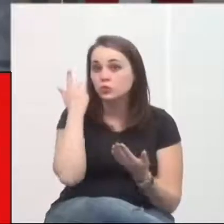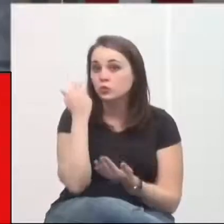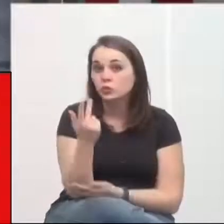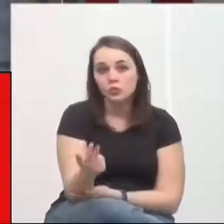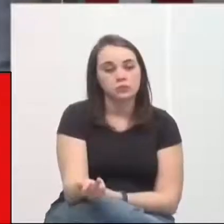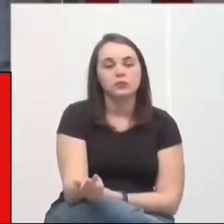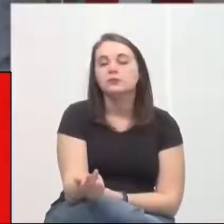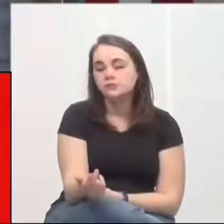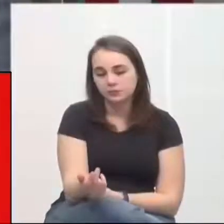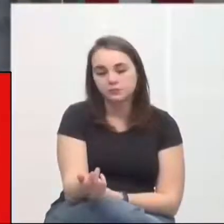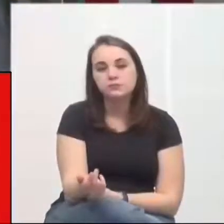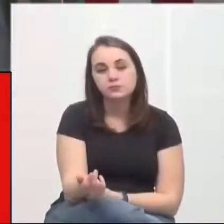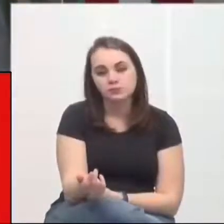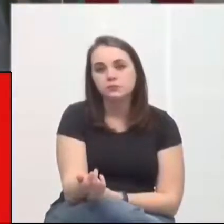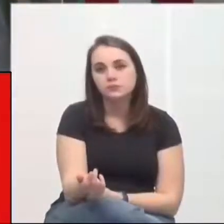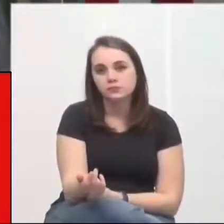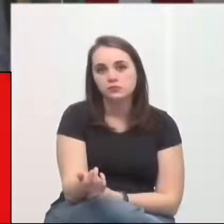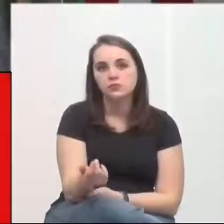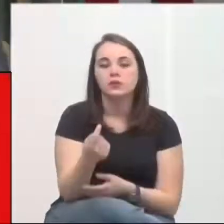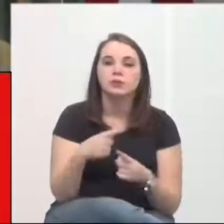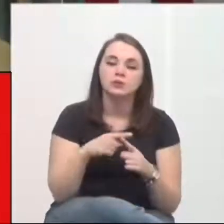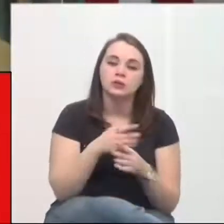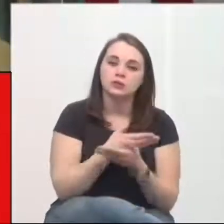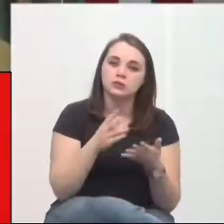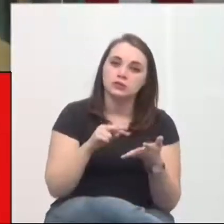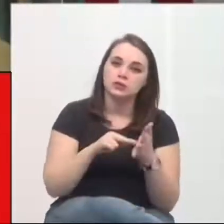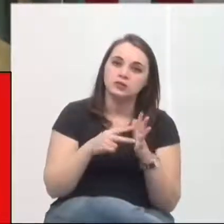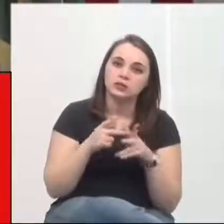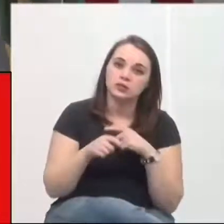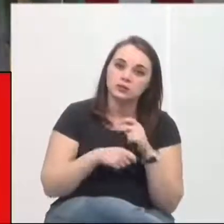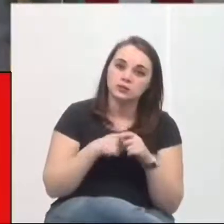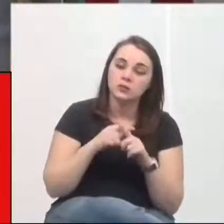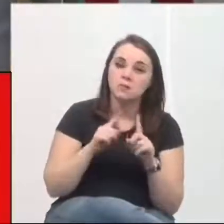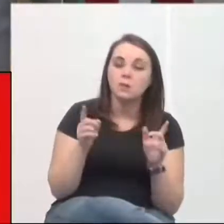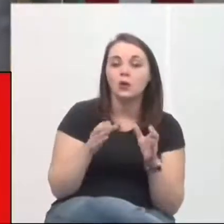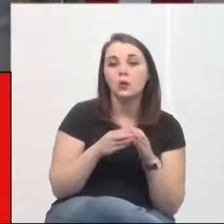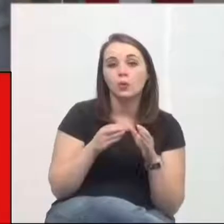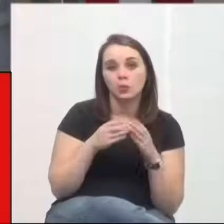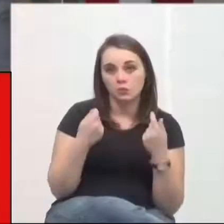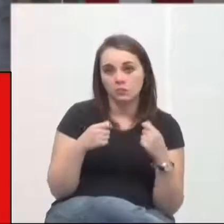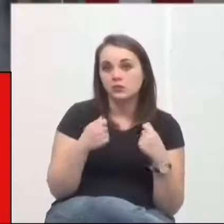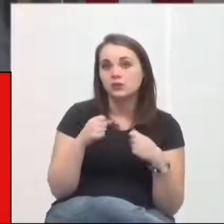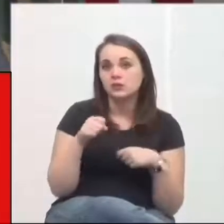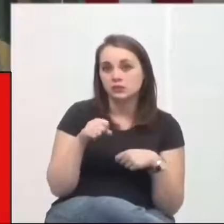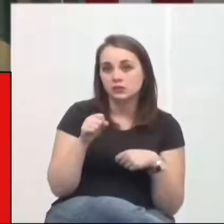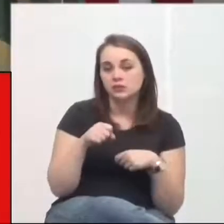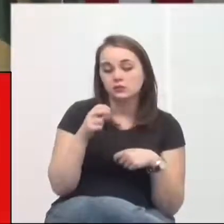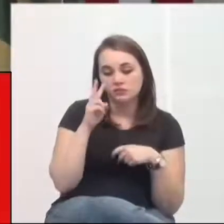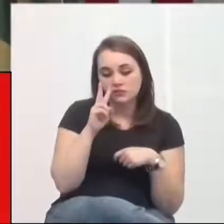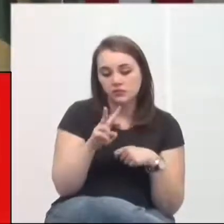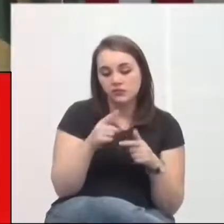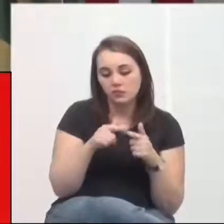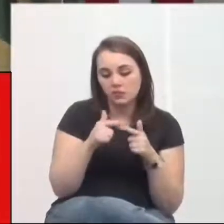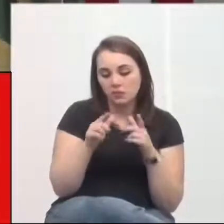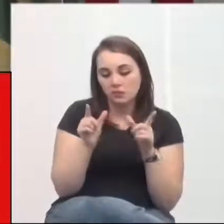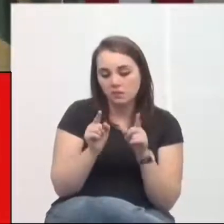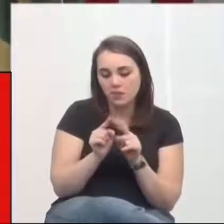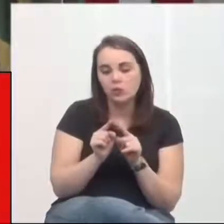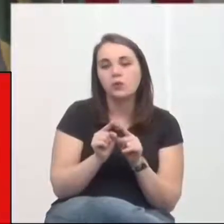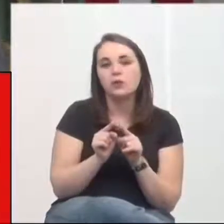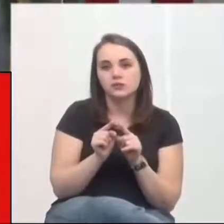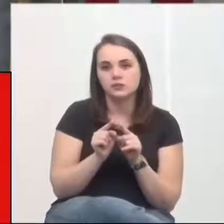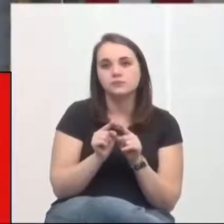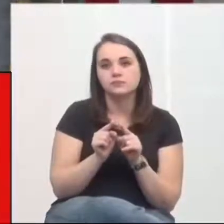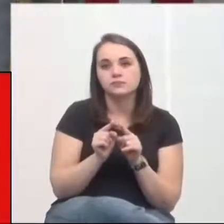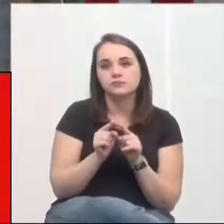que é normal em decorrência da gestão que o secretário tem. Mas a equipe precisa, de fato, observar esses detalhes. E